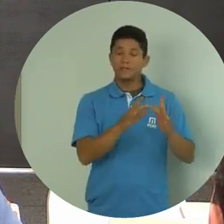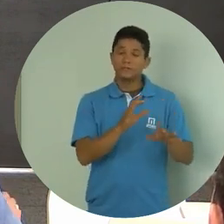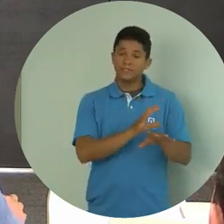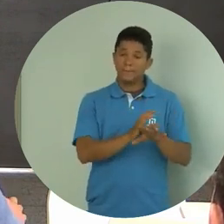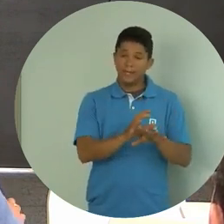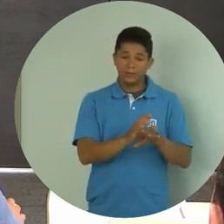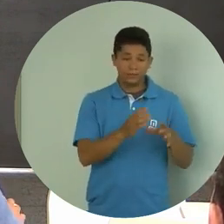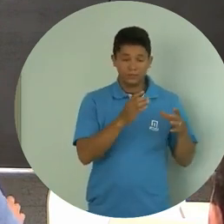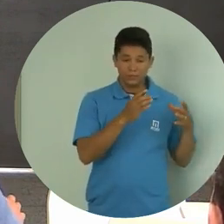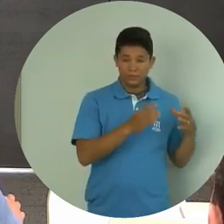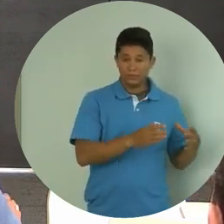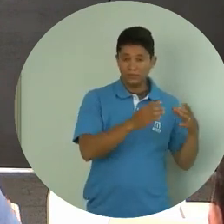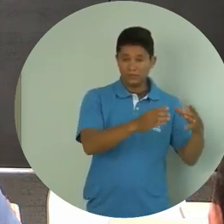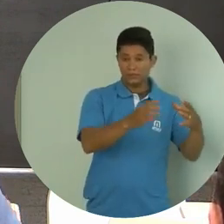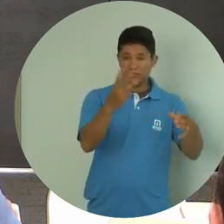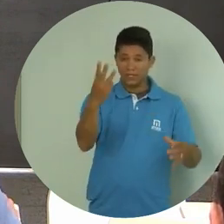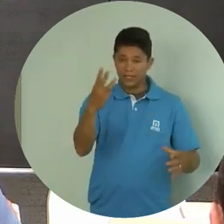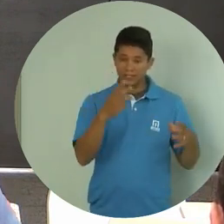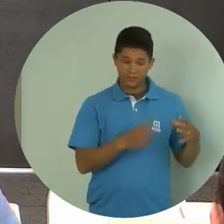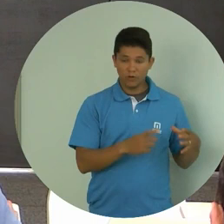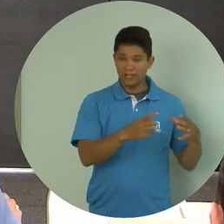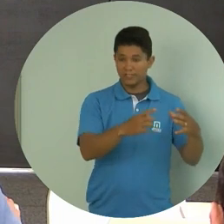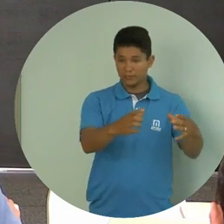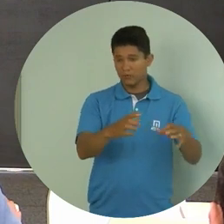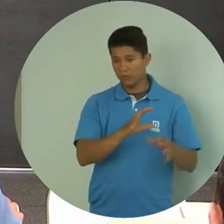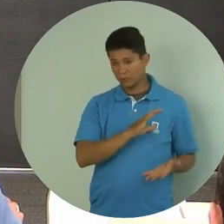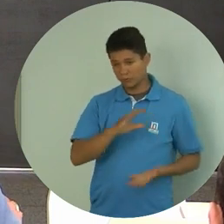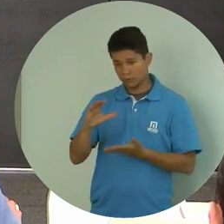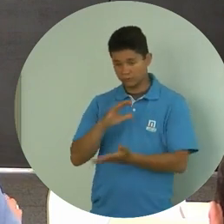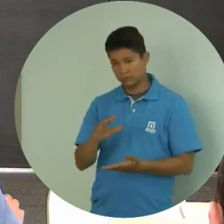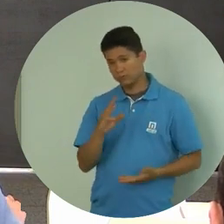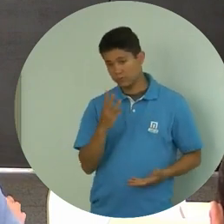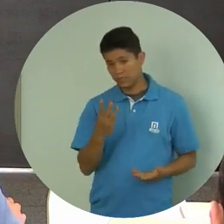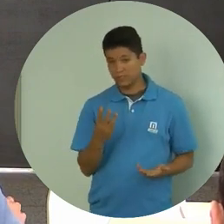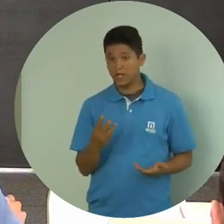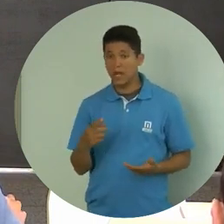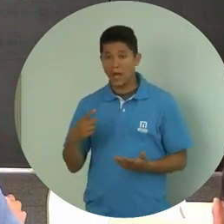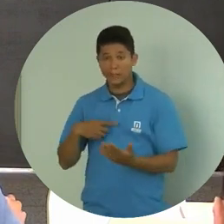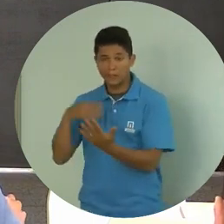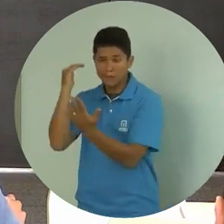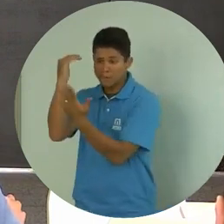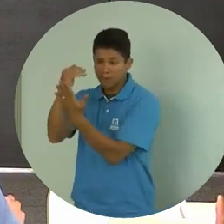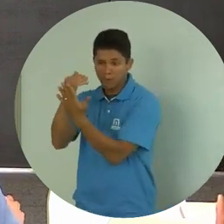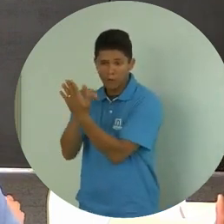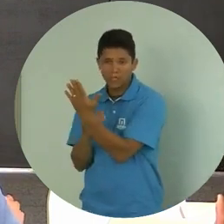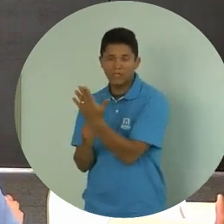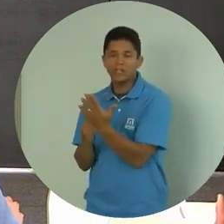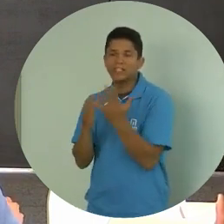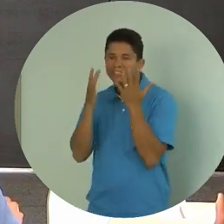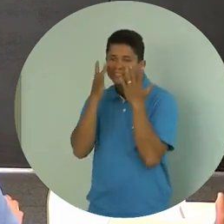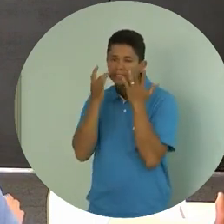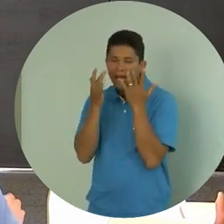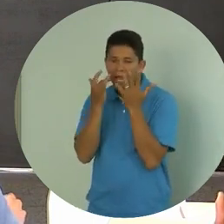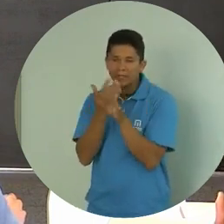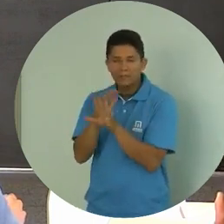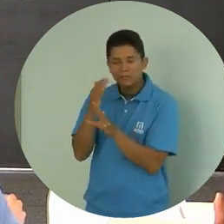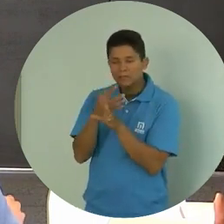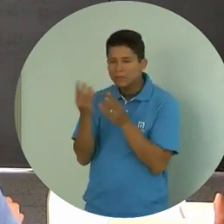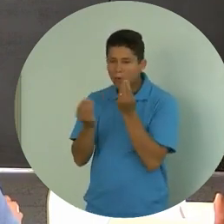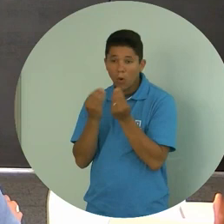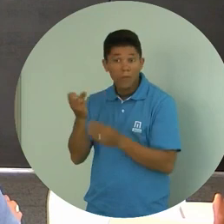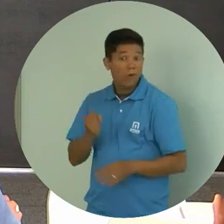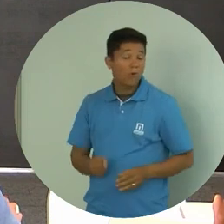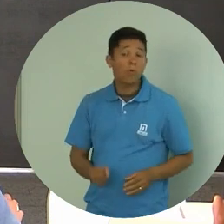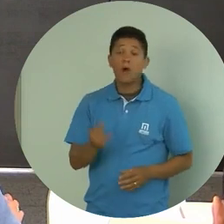agregado do outro. Isso gerou se mostrar o book de ensaios, é uma quantidade